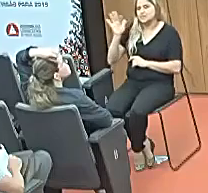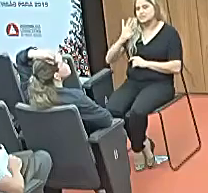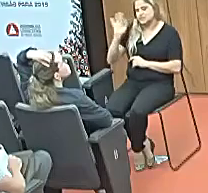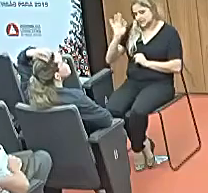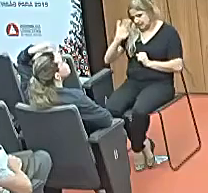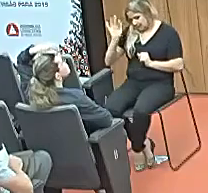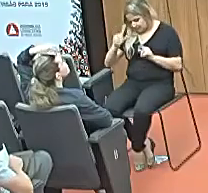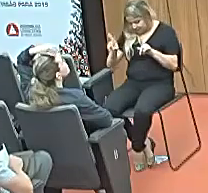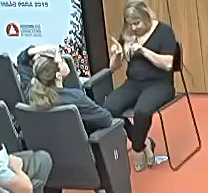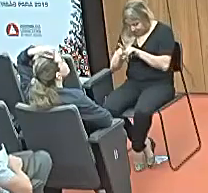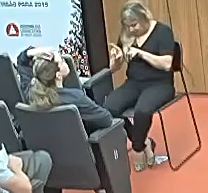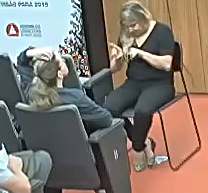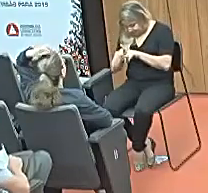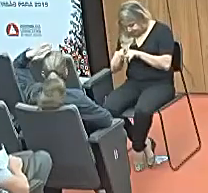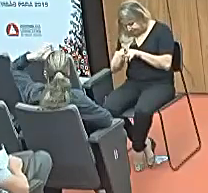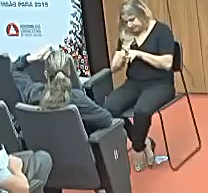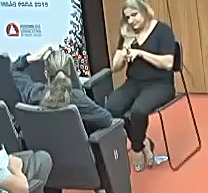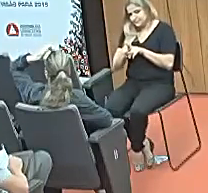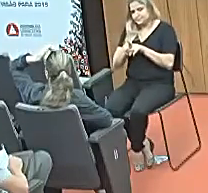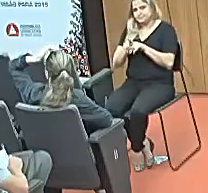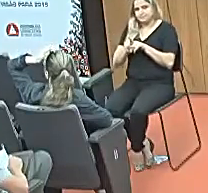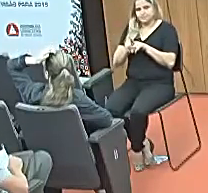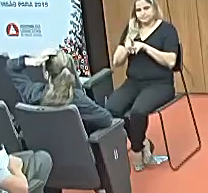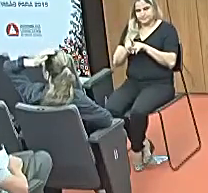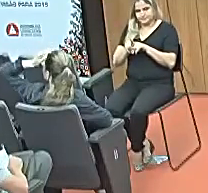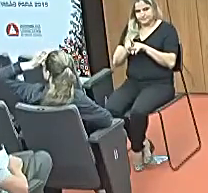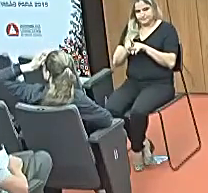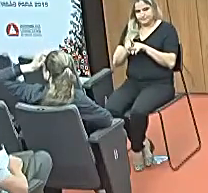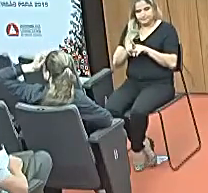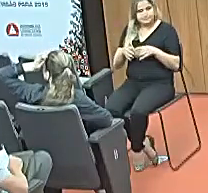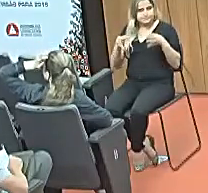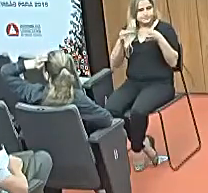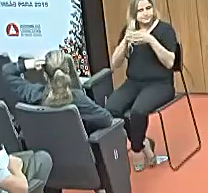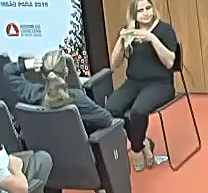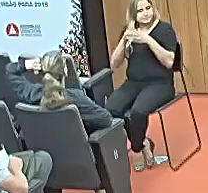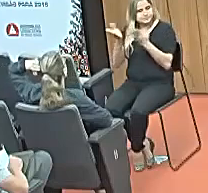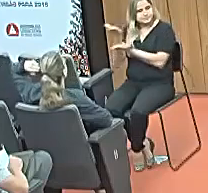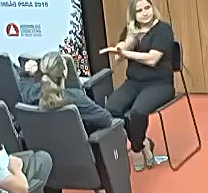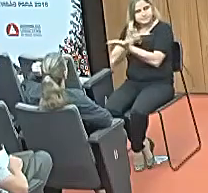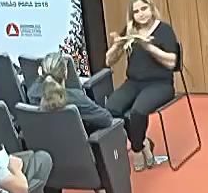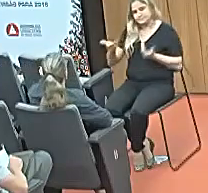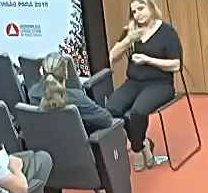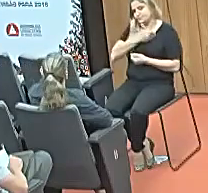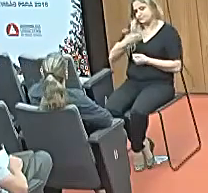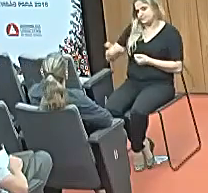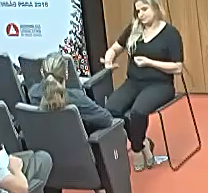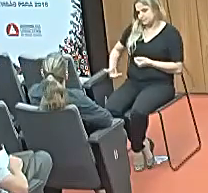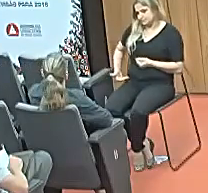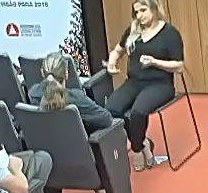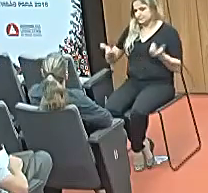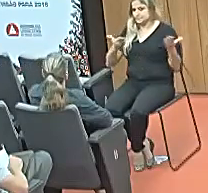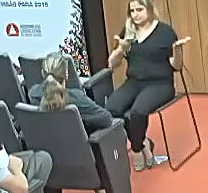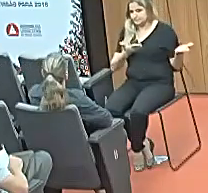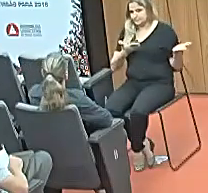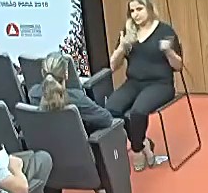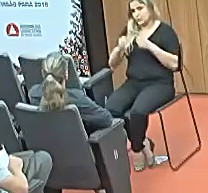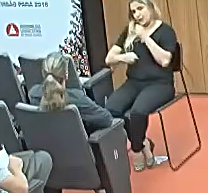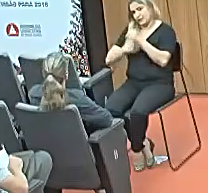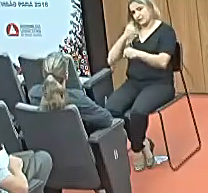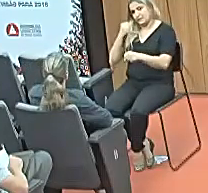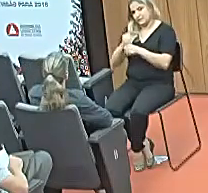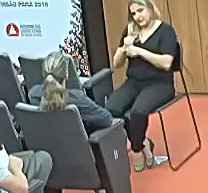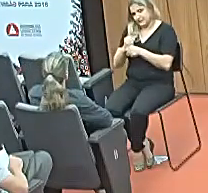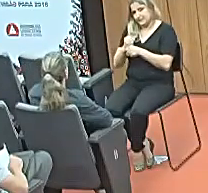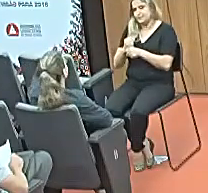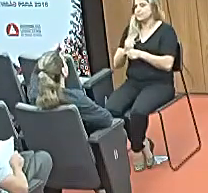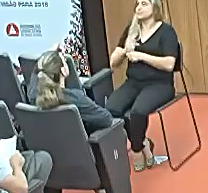irmão da fetaemg e também um membro da comissão de transição do governo que irá assumir o ano que vem o governo nosso